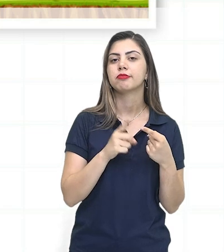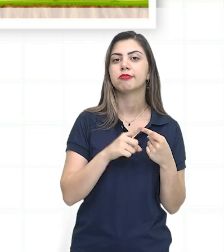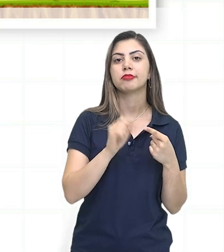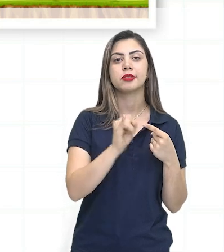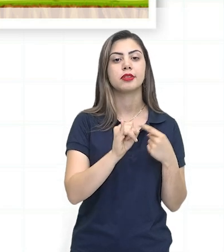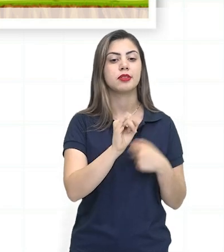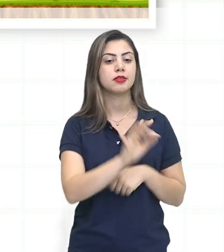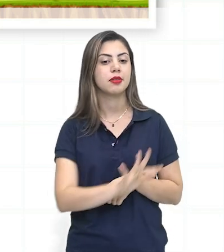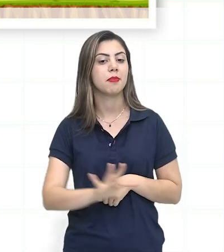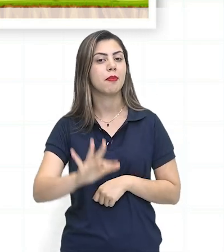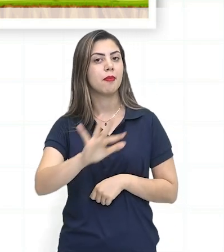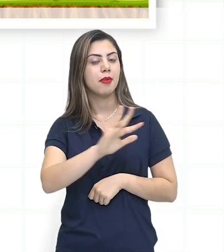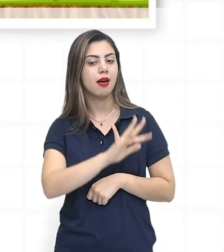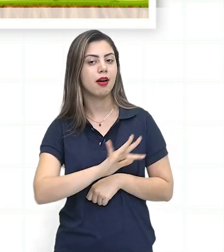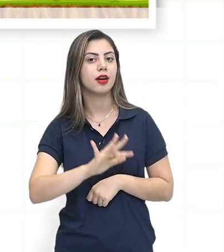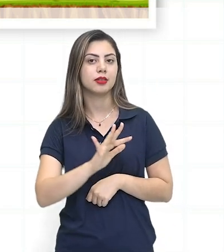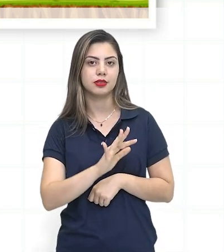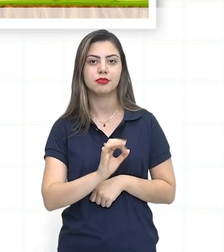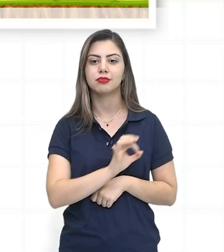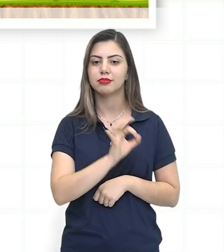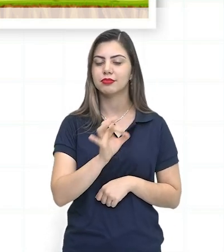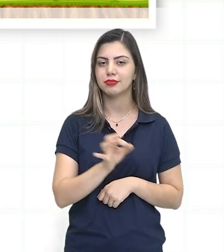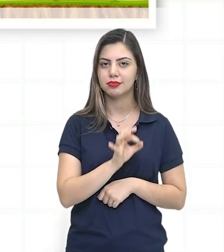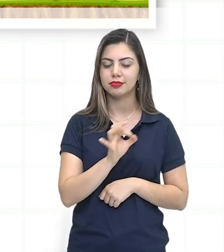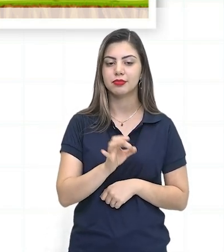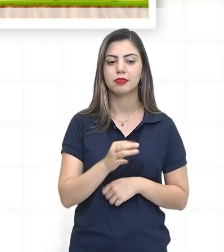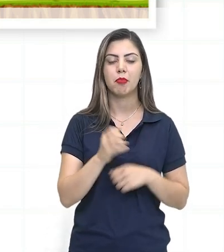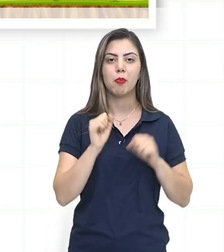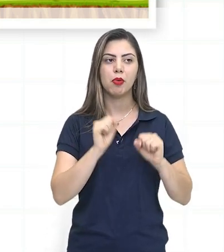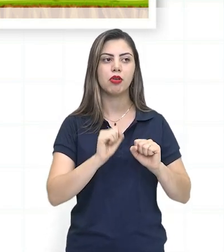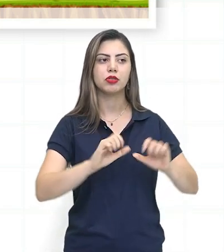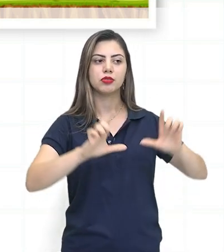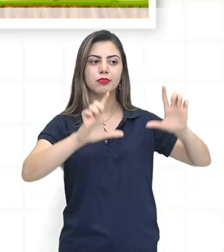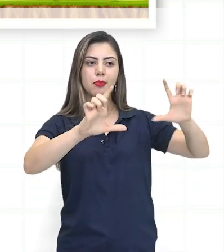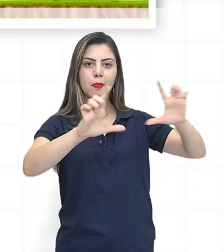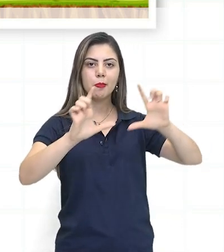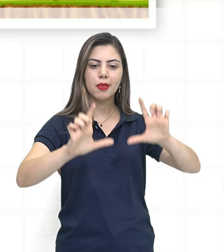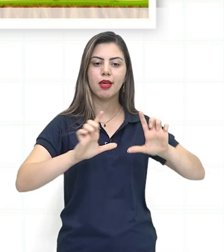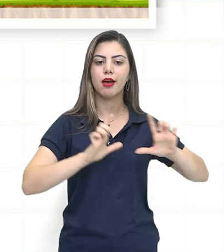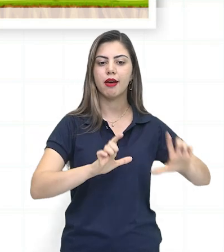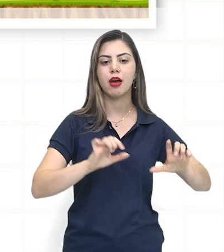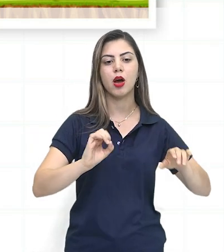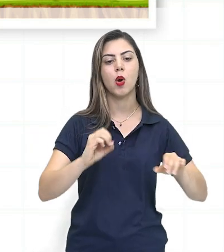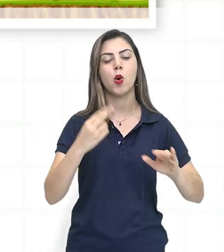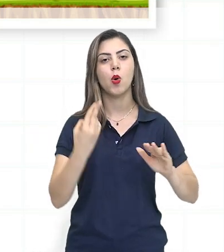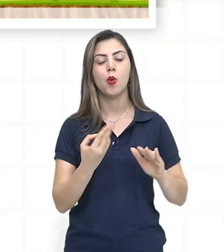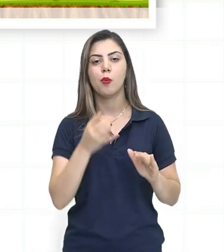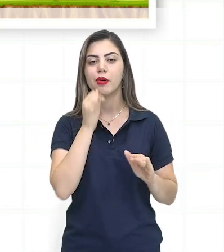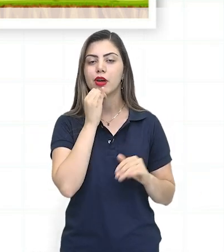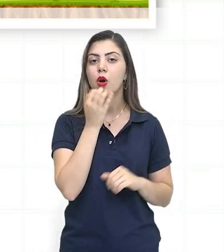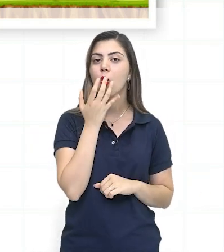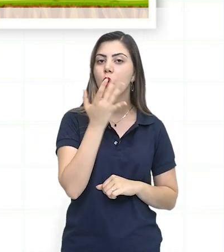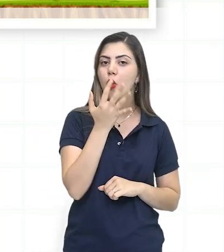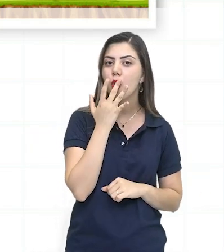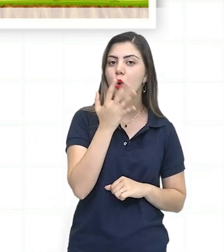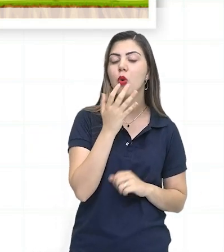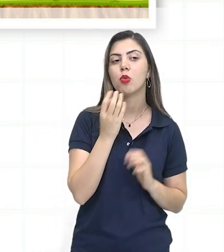por exemplo, imagens nas placas, eu posso ter